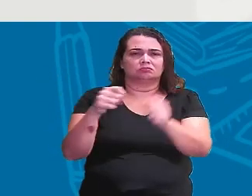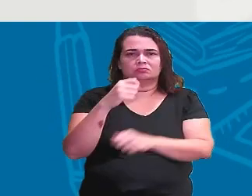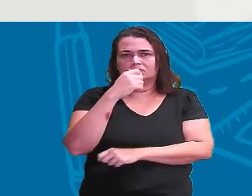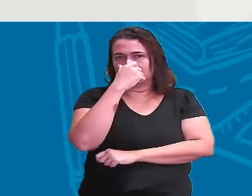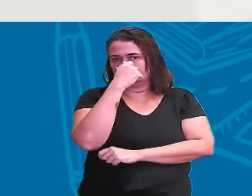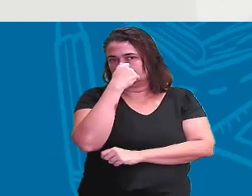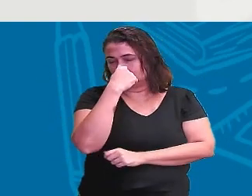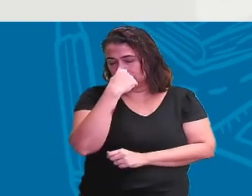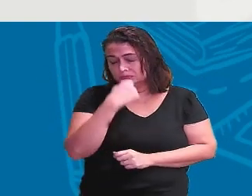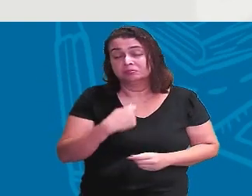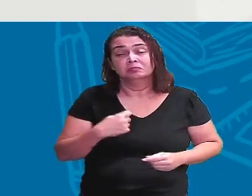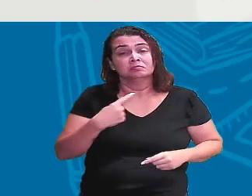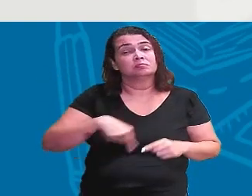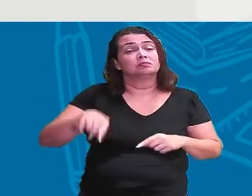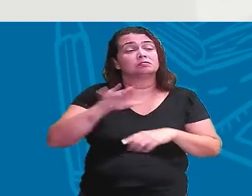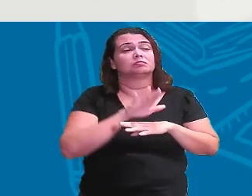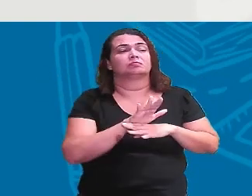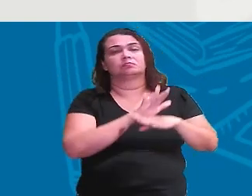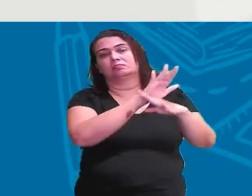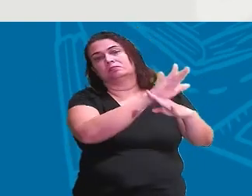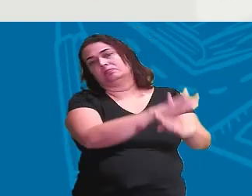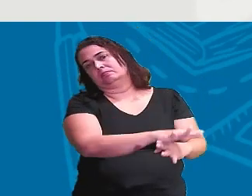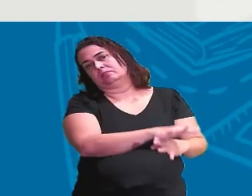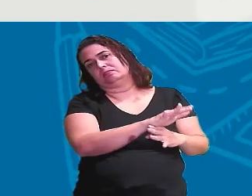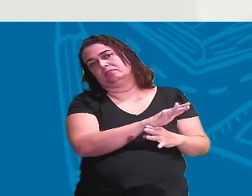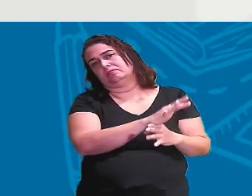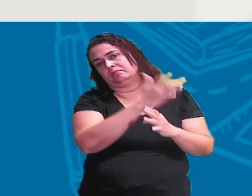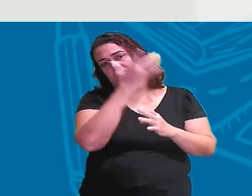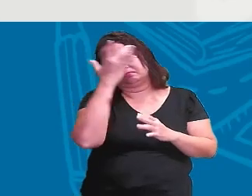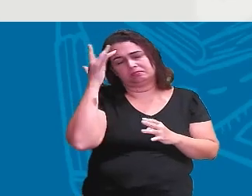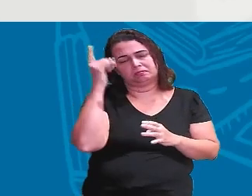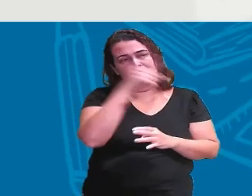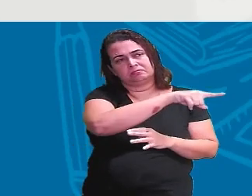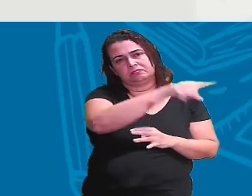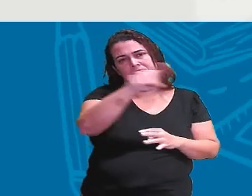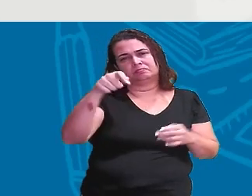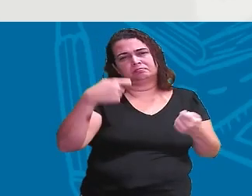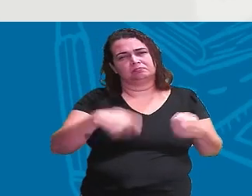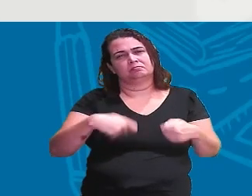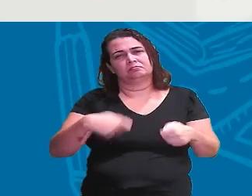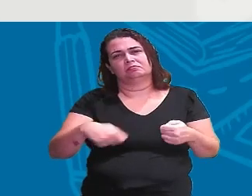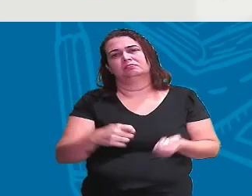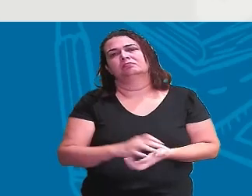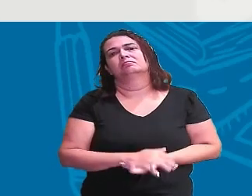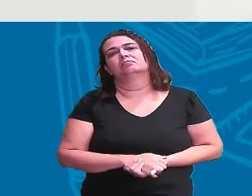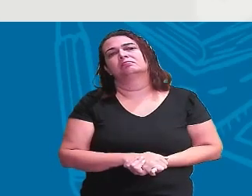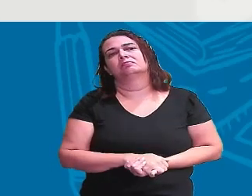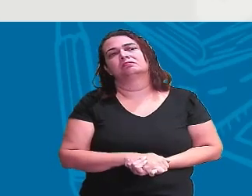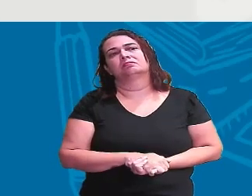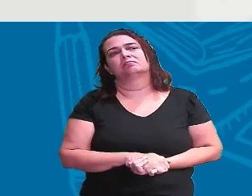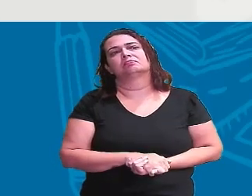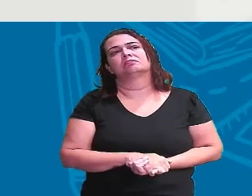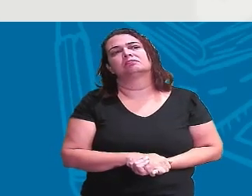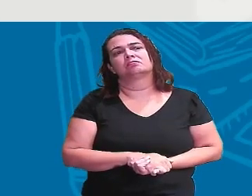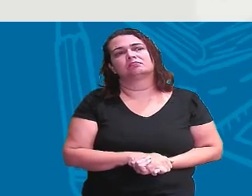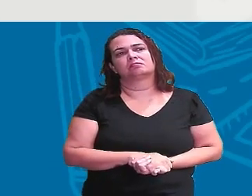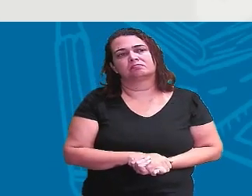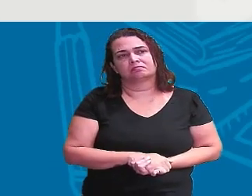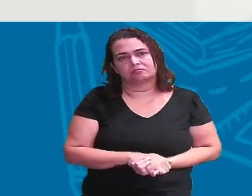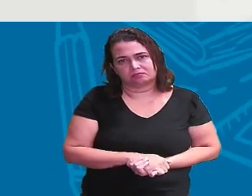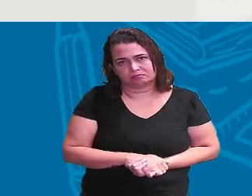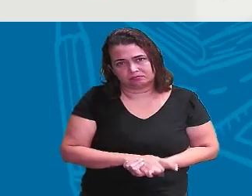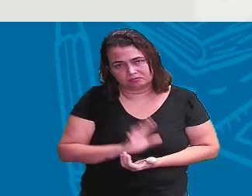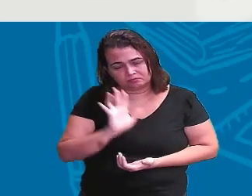contrário, né, a gente vai estar ajudando, né, pessoas que precisam, né, dessa doação. E isso, de fato, é um ato